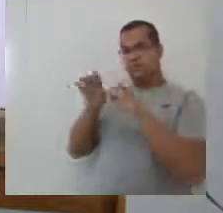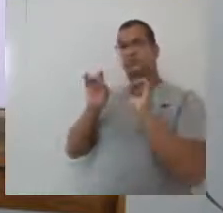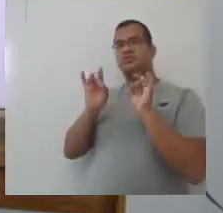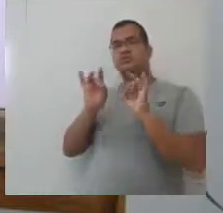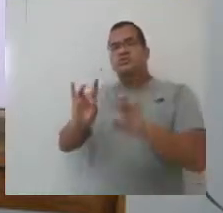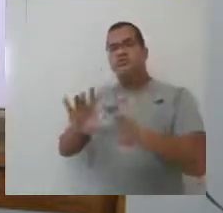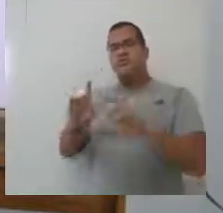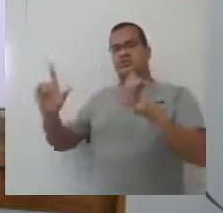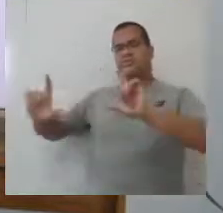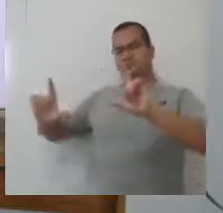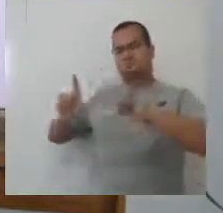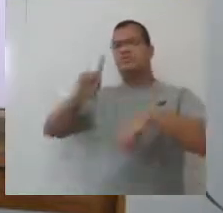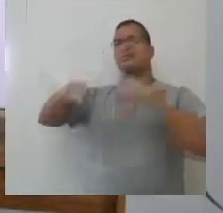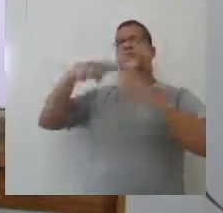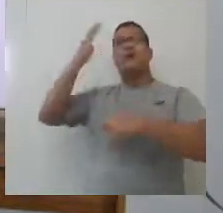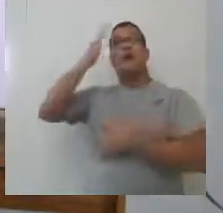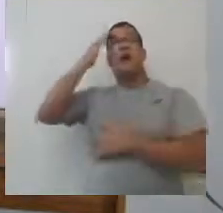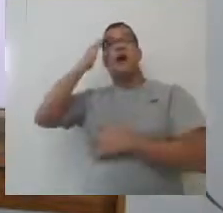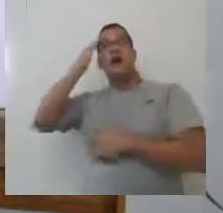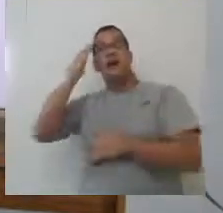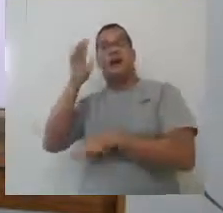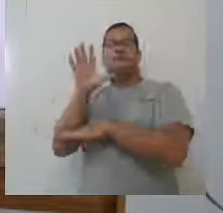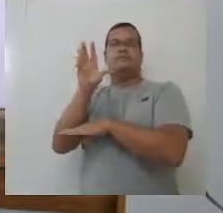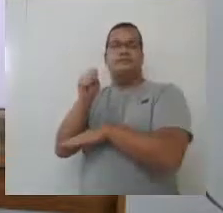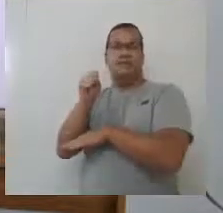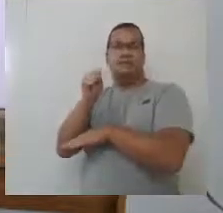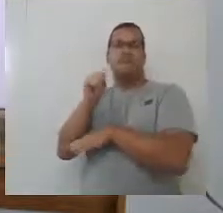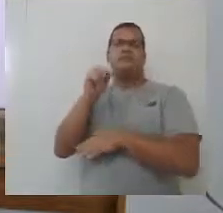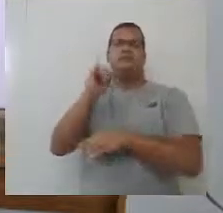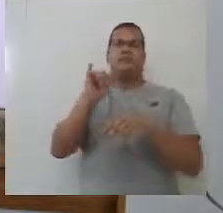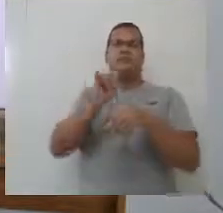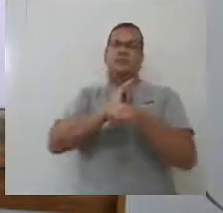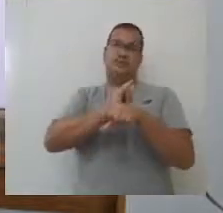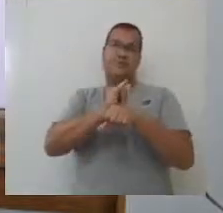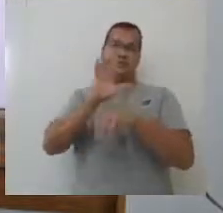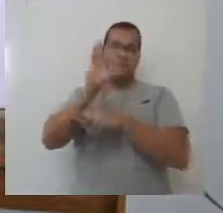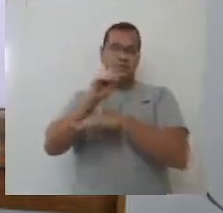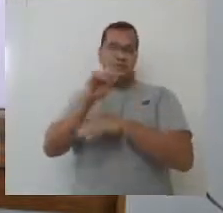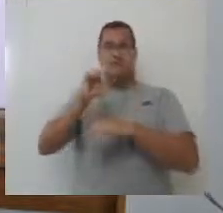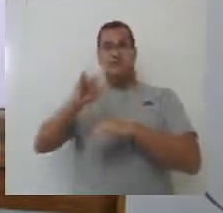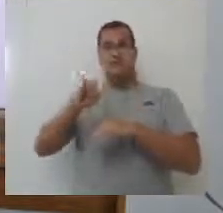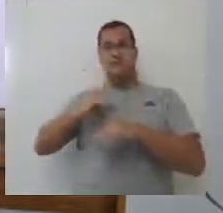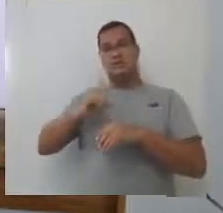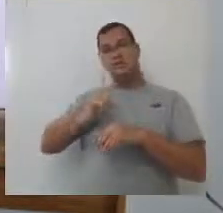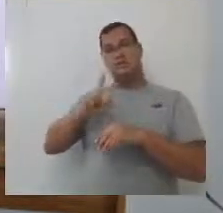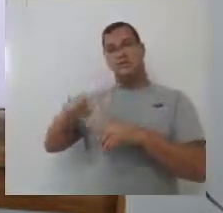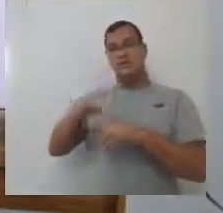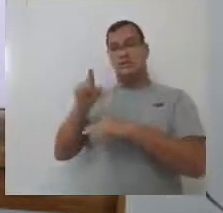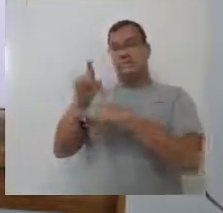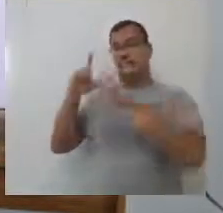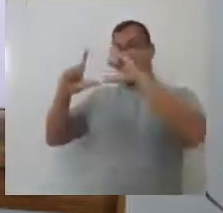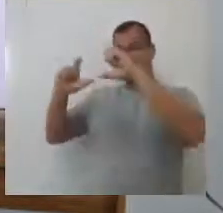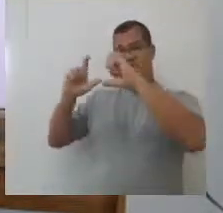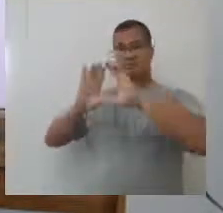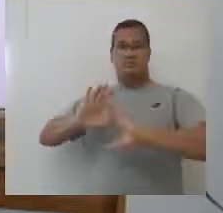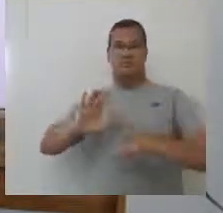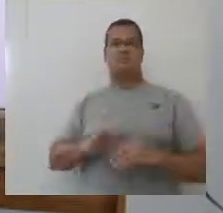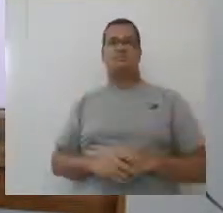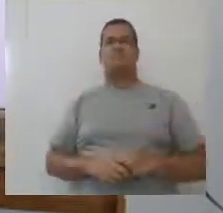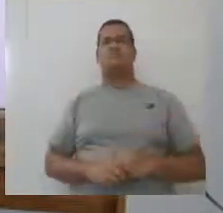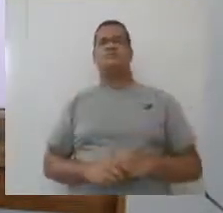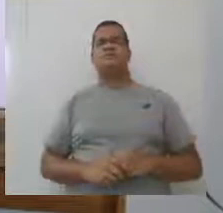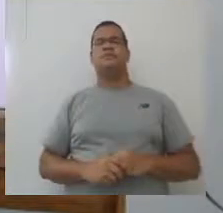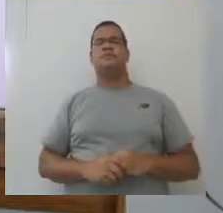pra entender. Depois que tu entender, tu tira a foto ou um print. Se tu tiver no YouTube, tu tira um print. Se tu tiver na televisão, tu tira uma foto. Vê esse exemplo